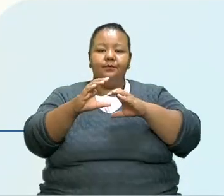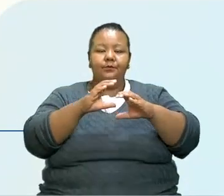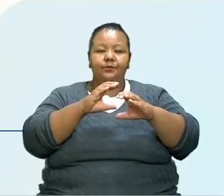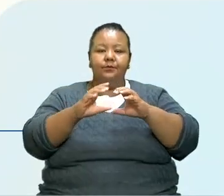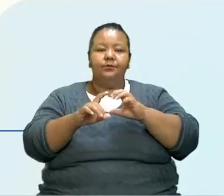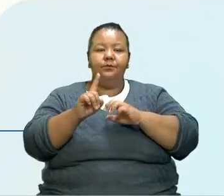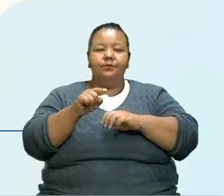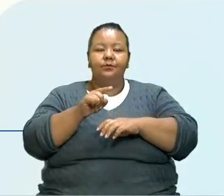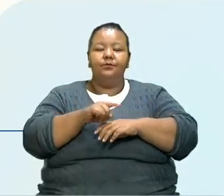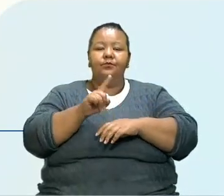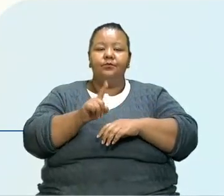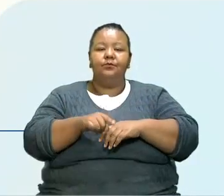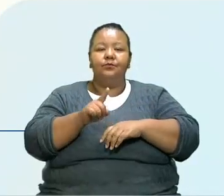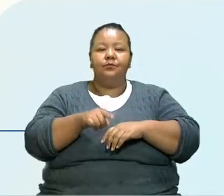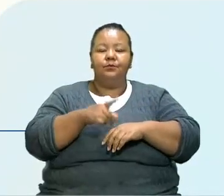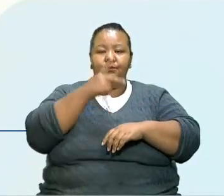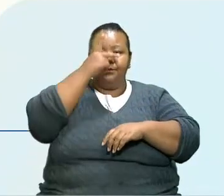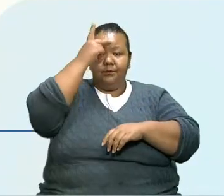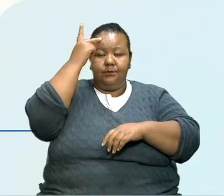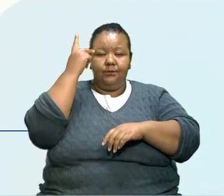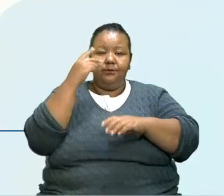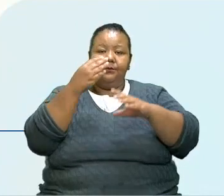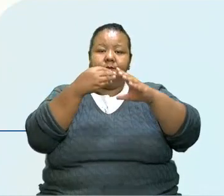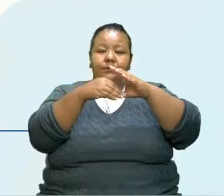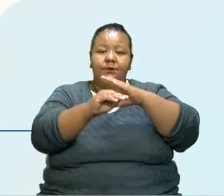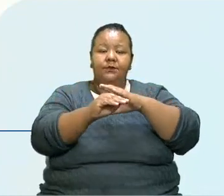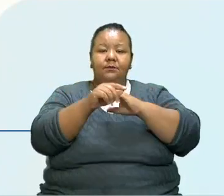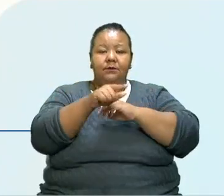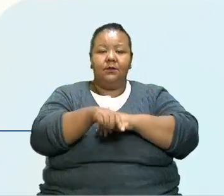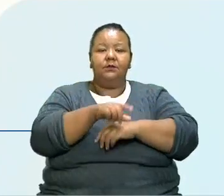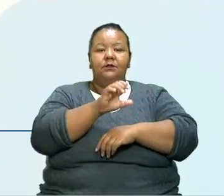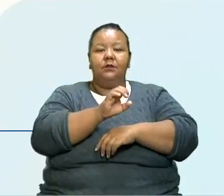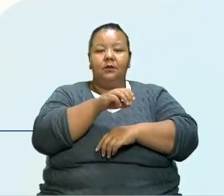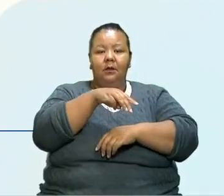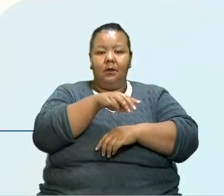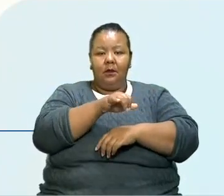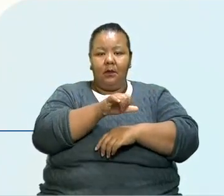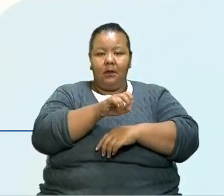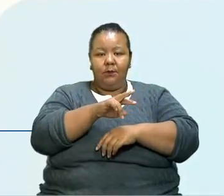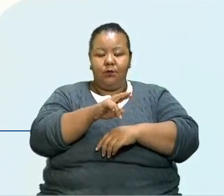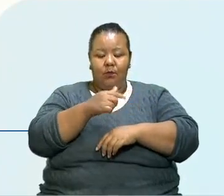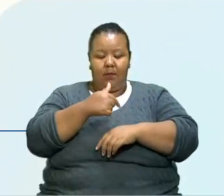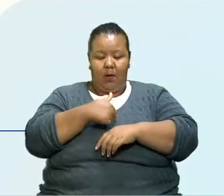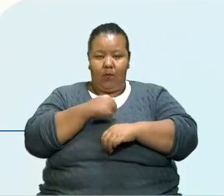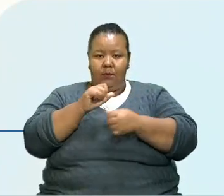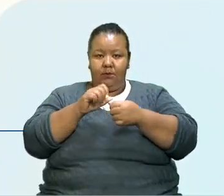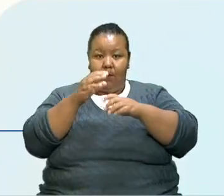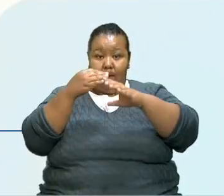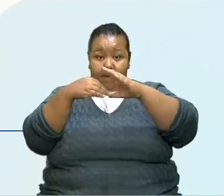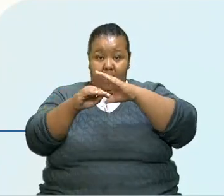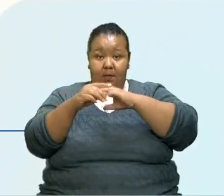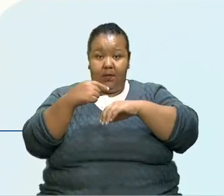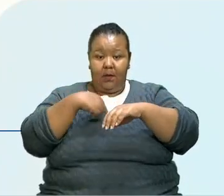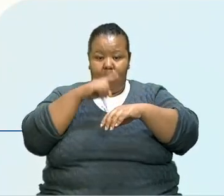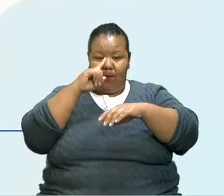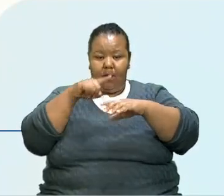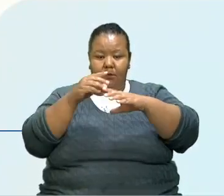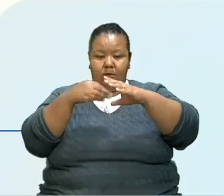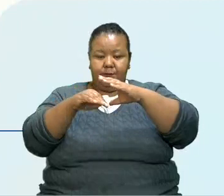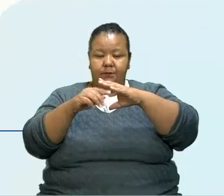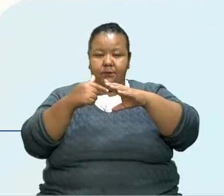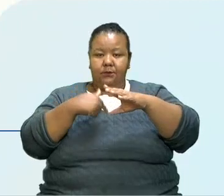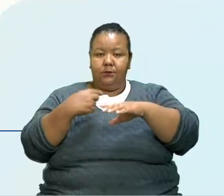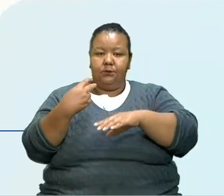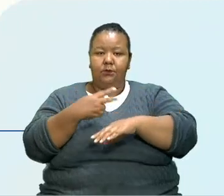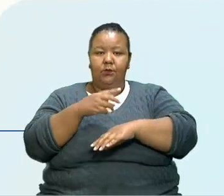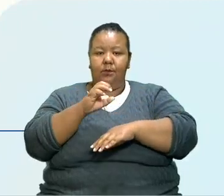engloba diretamente eu ter um emissor, aquela pessoa que vai enviar a mensagem, através do quê? Através de um canal,